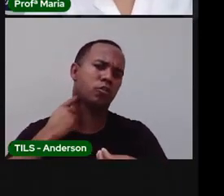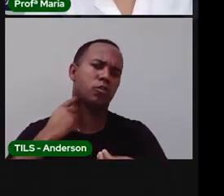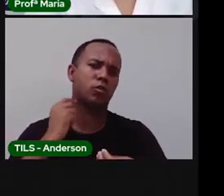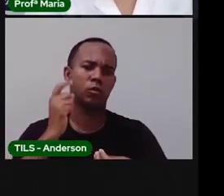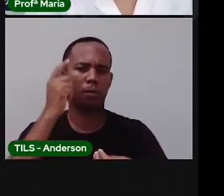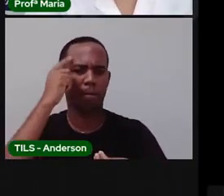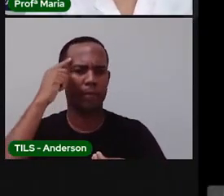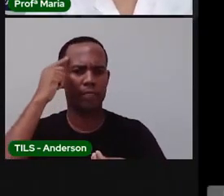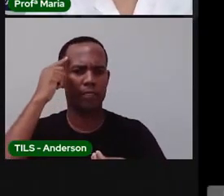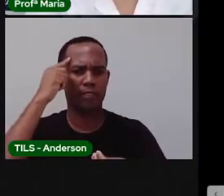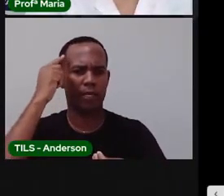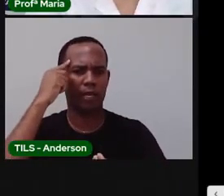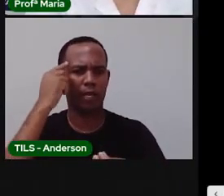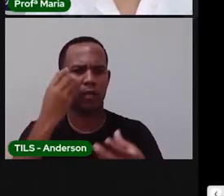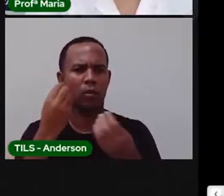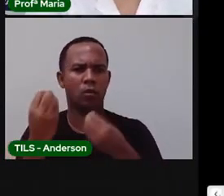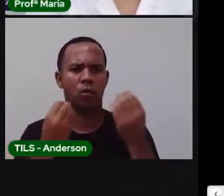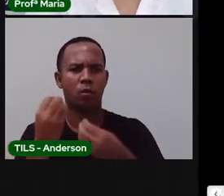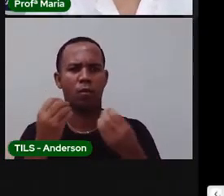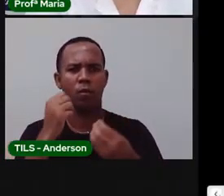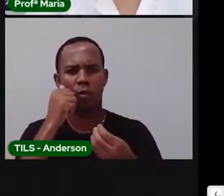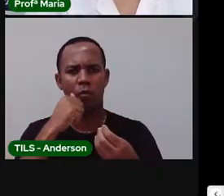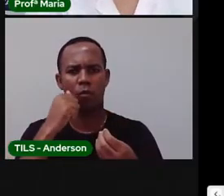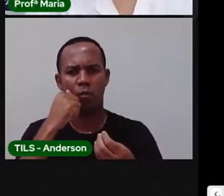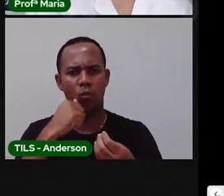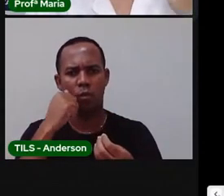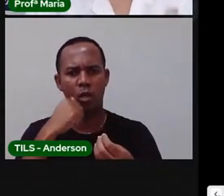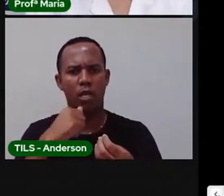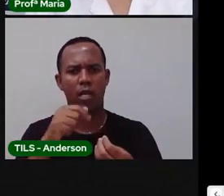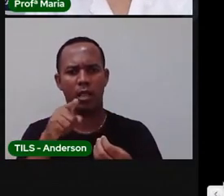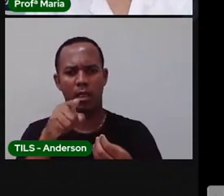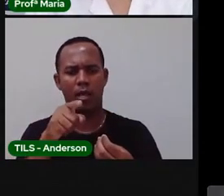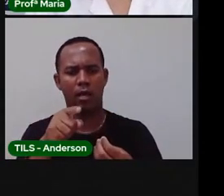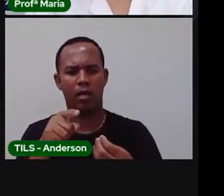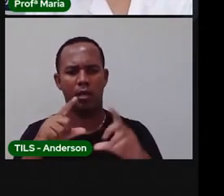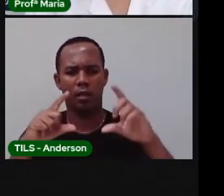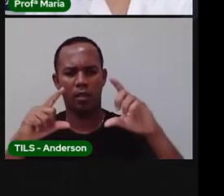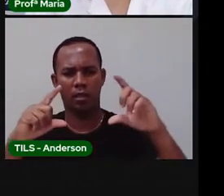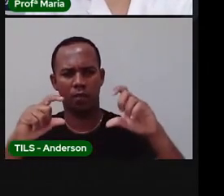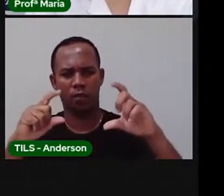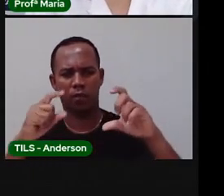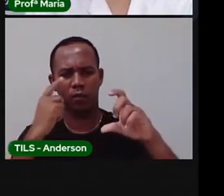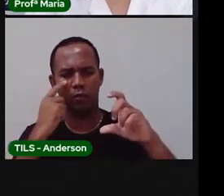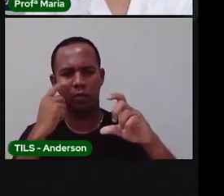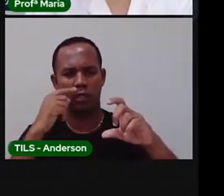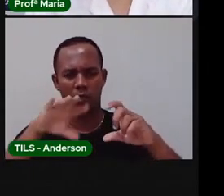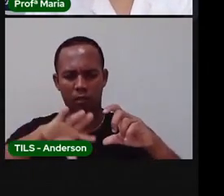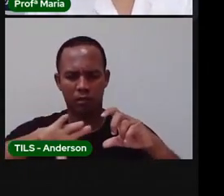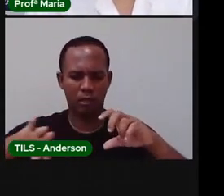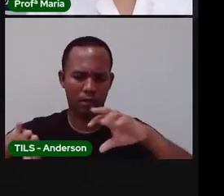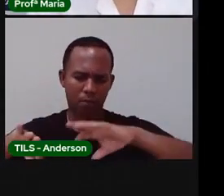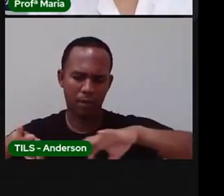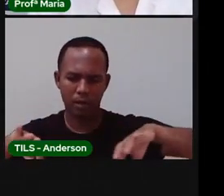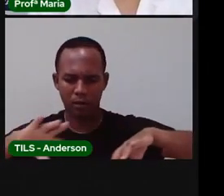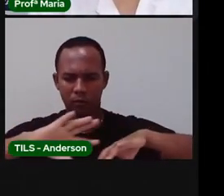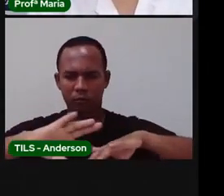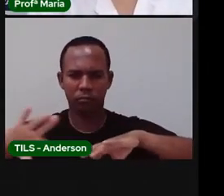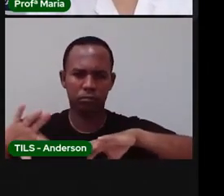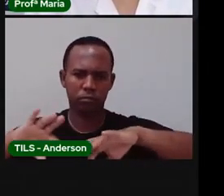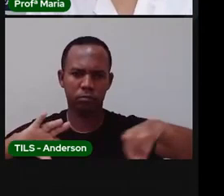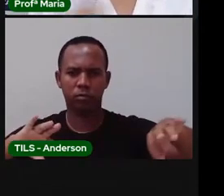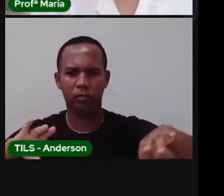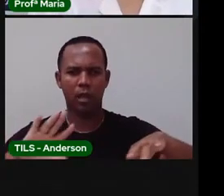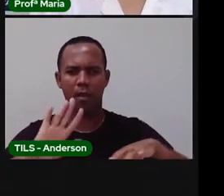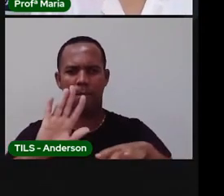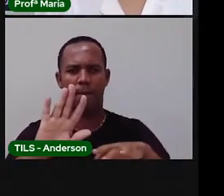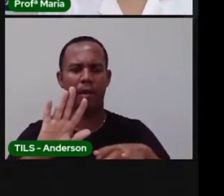aqui para pensar. O que essas mulheres estão fazendo aqui nessa imagem? Elas estão separando. Porque como é que eu vou reciclar